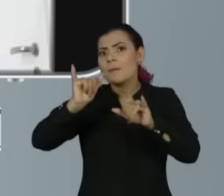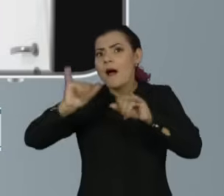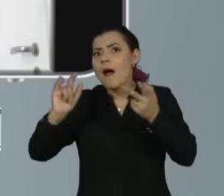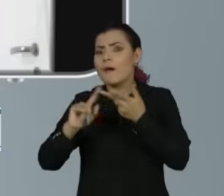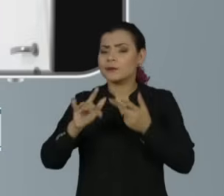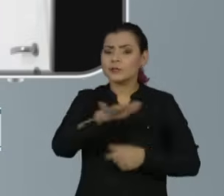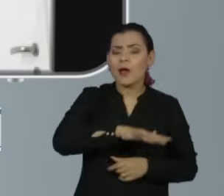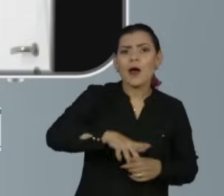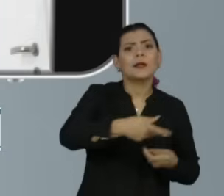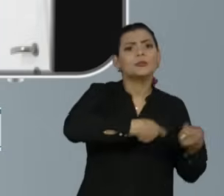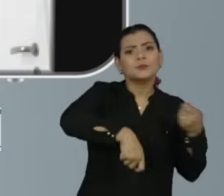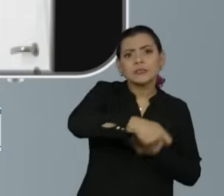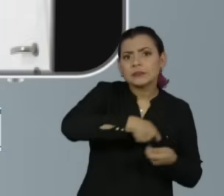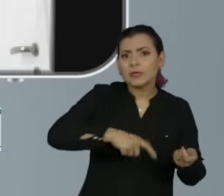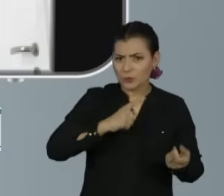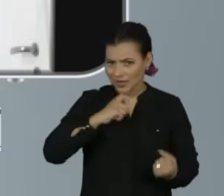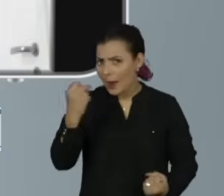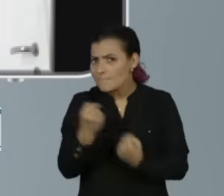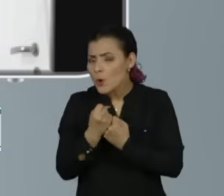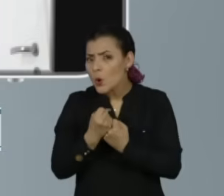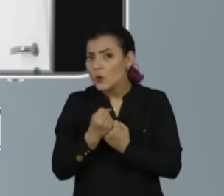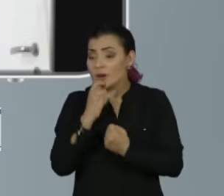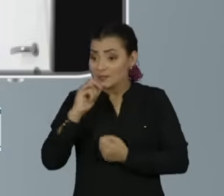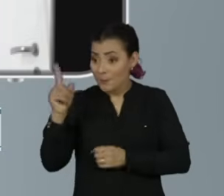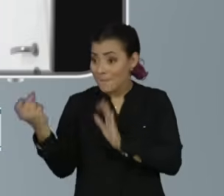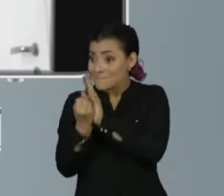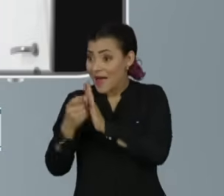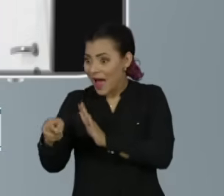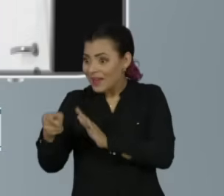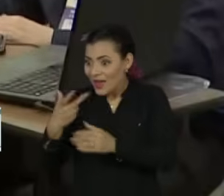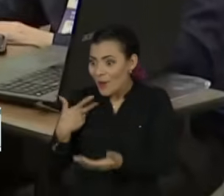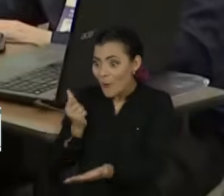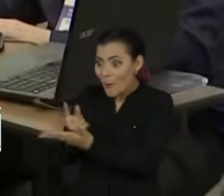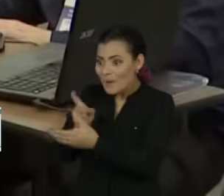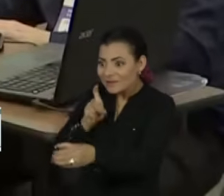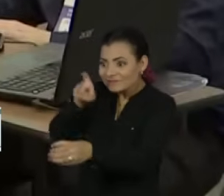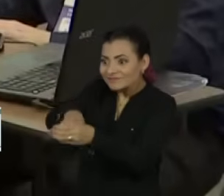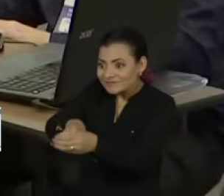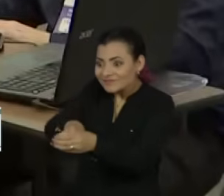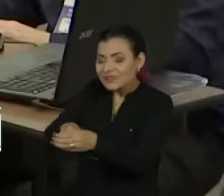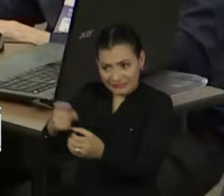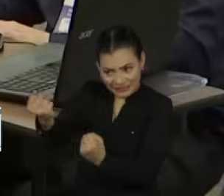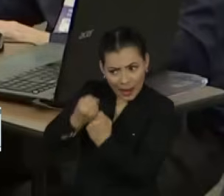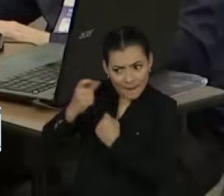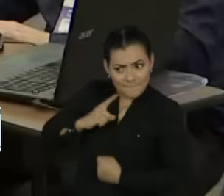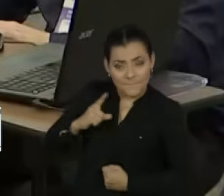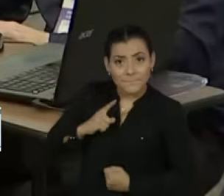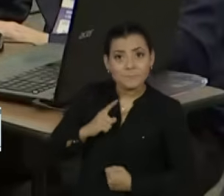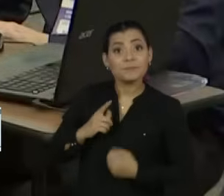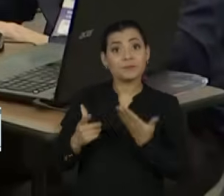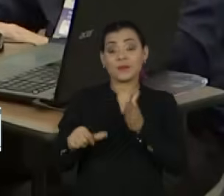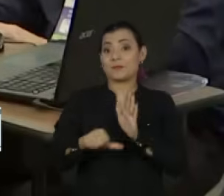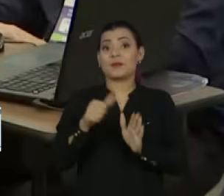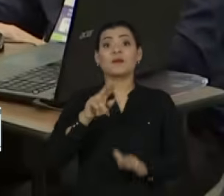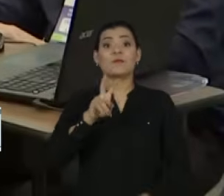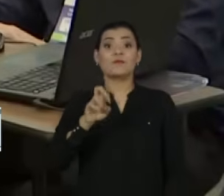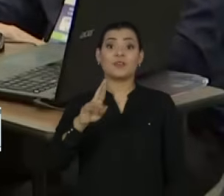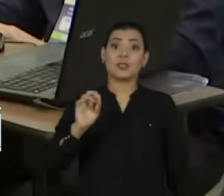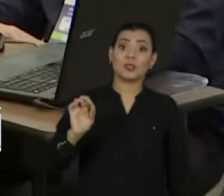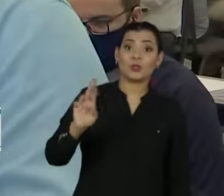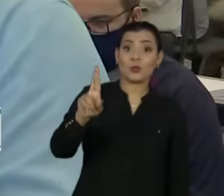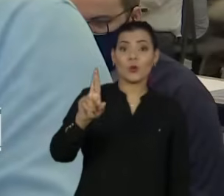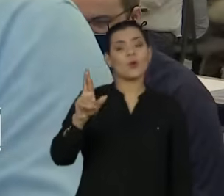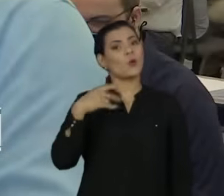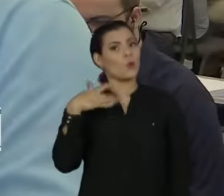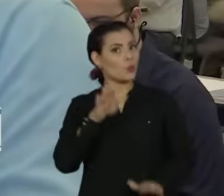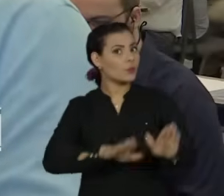área de administração, na área de treinamento de funcionários. Futuro franqueado de primeira viagem, o Vitor está cuidadoso.